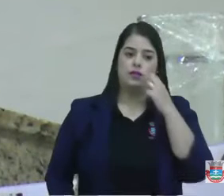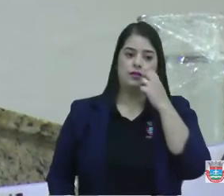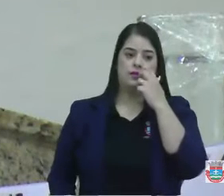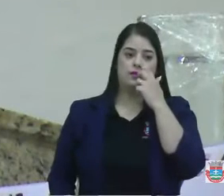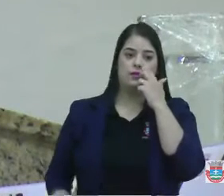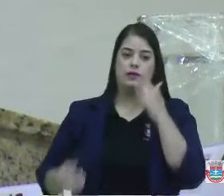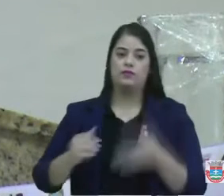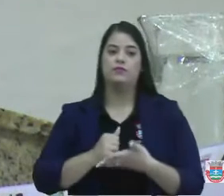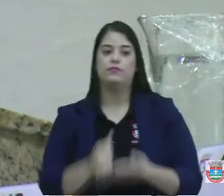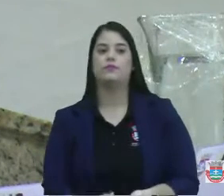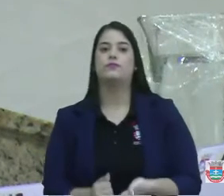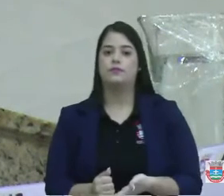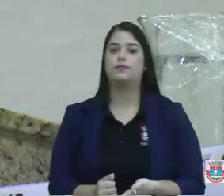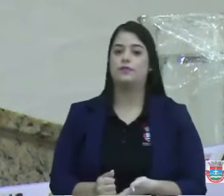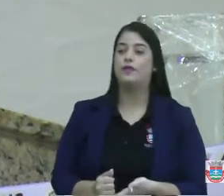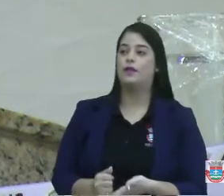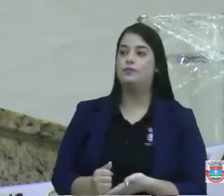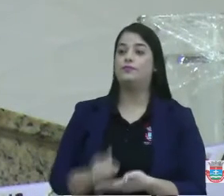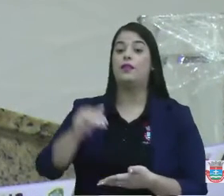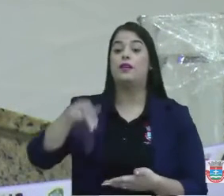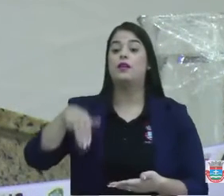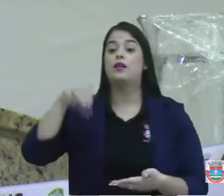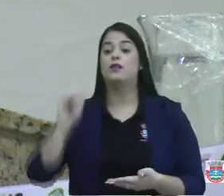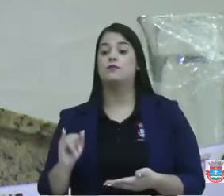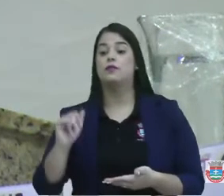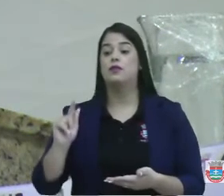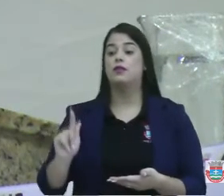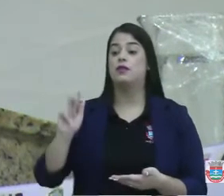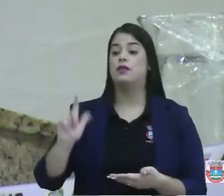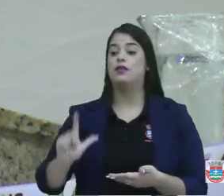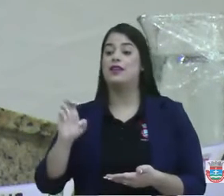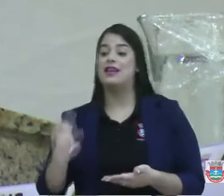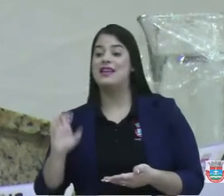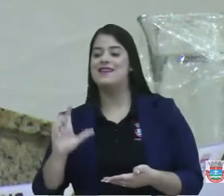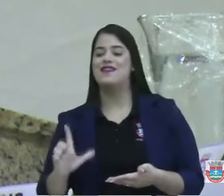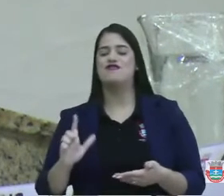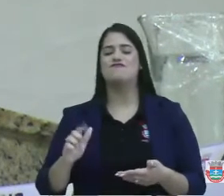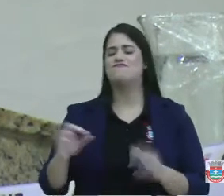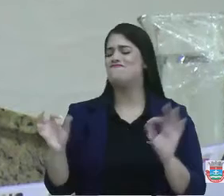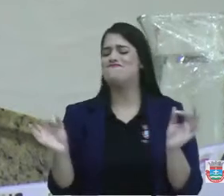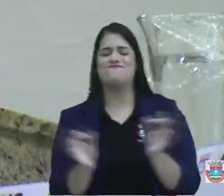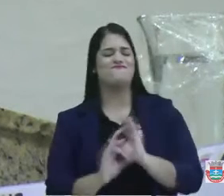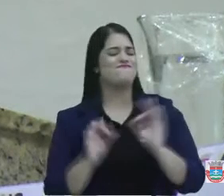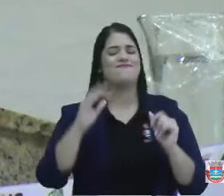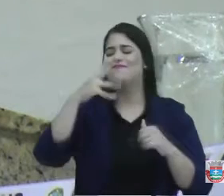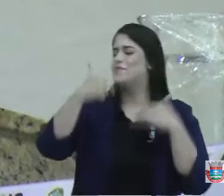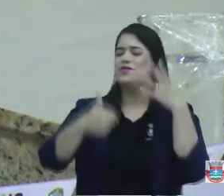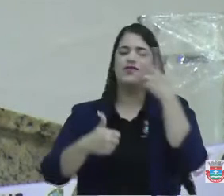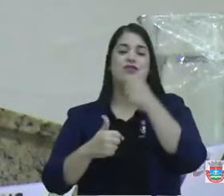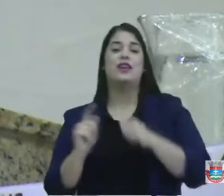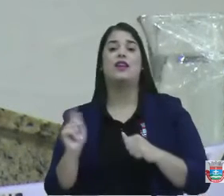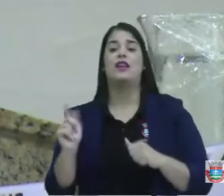o eu Bruno Braga Léo Miguel Coelho que tem um trabalho belíssimo ali em Petrolina que as pessoas vejam